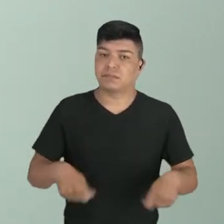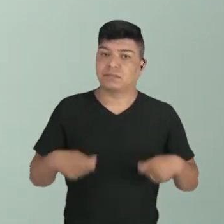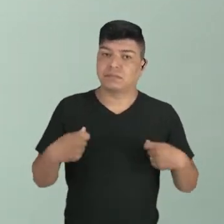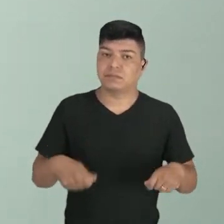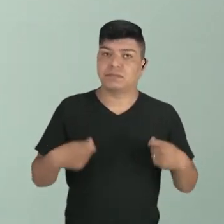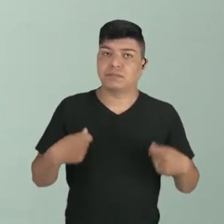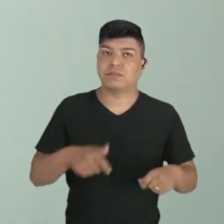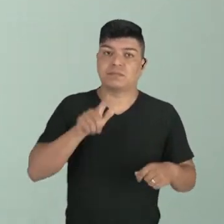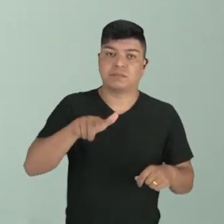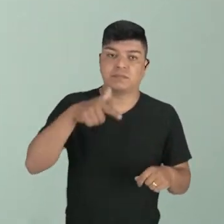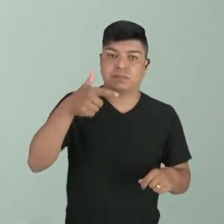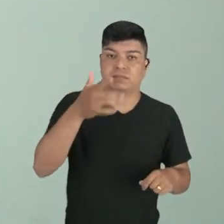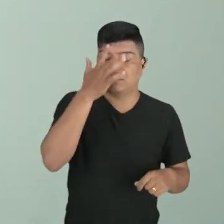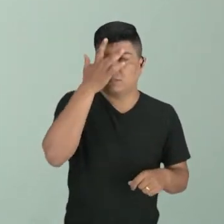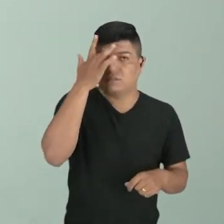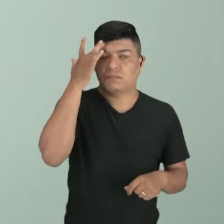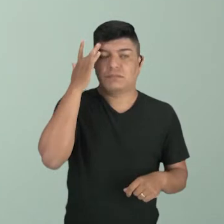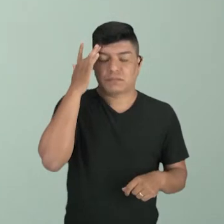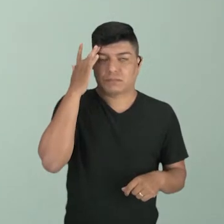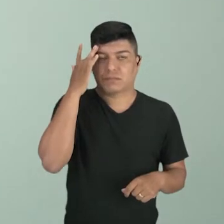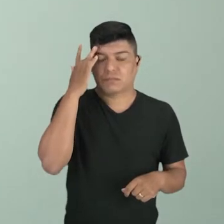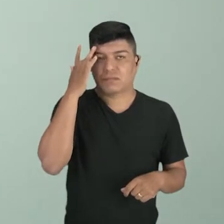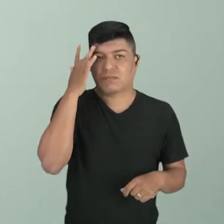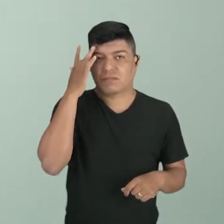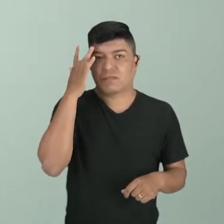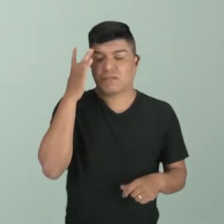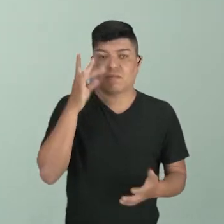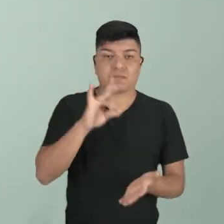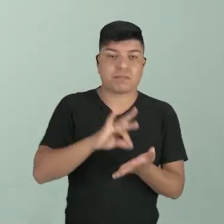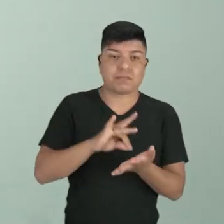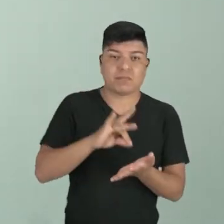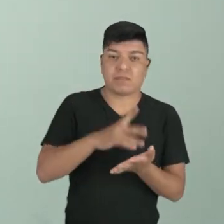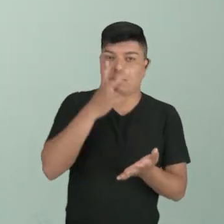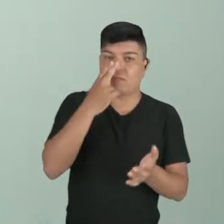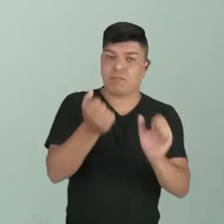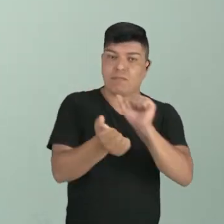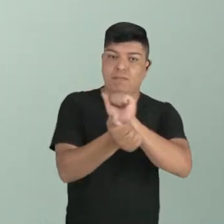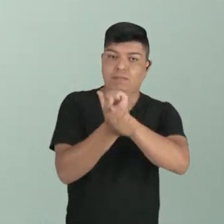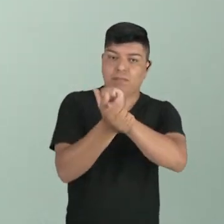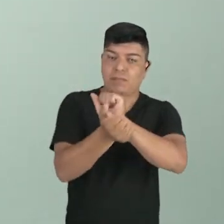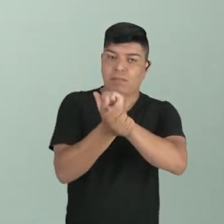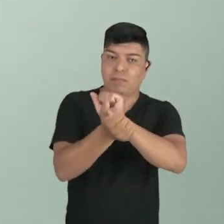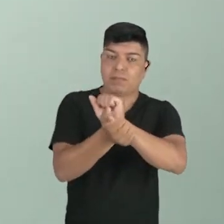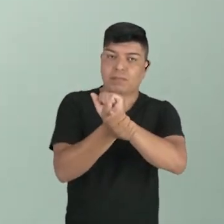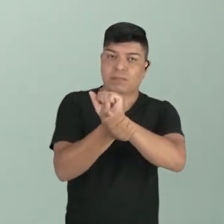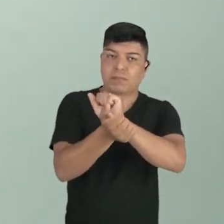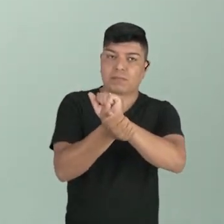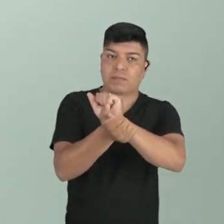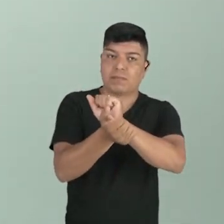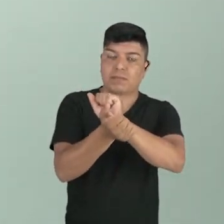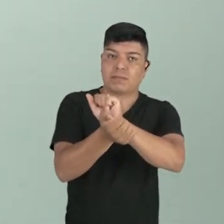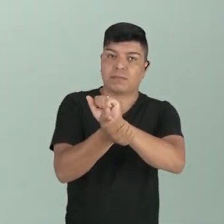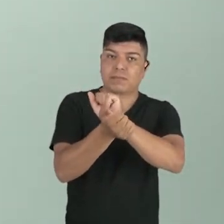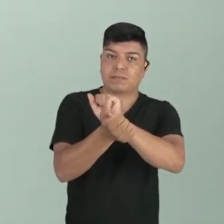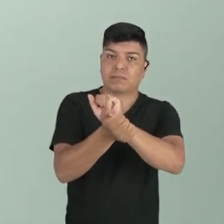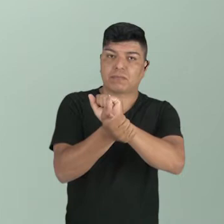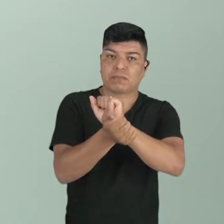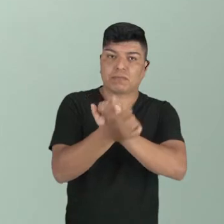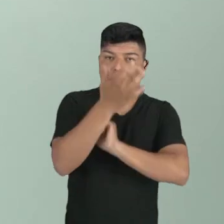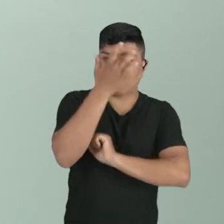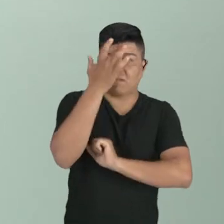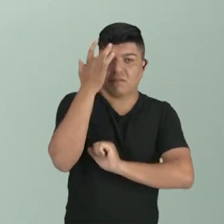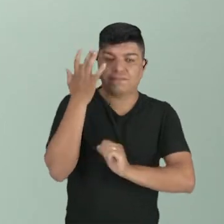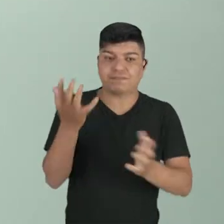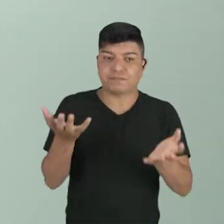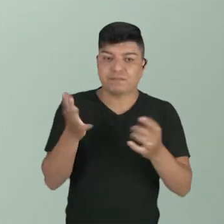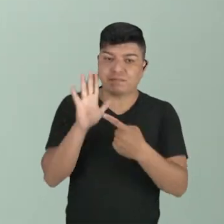dependência daquela outra pessoa, né? Realmente de escravo ali, com a visão da pessoa que ele quer